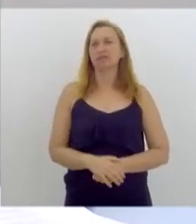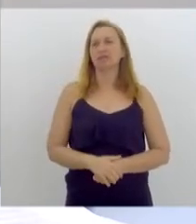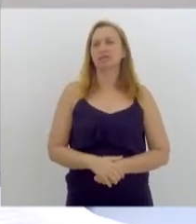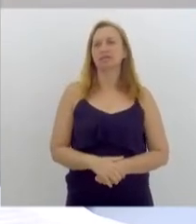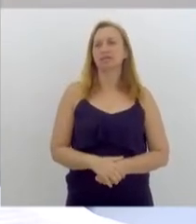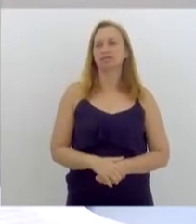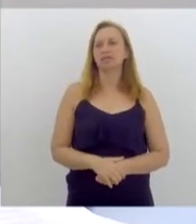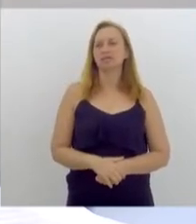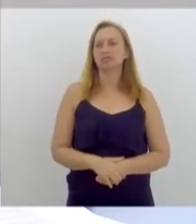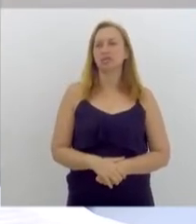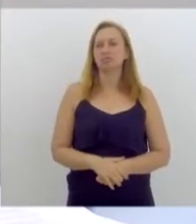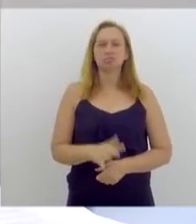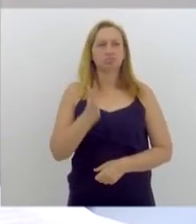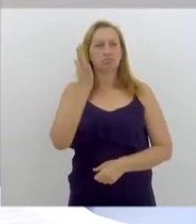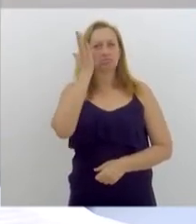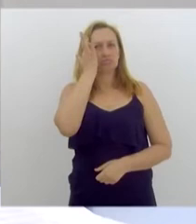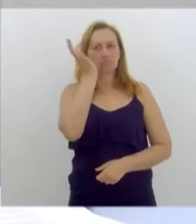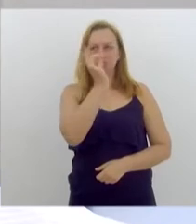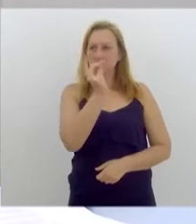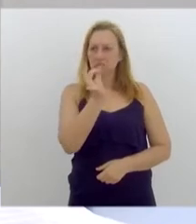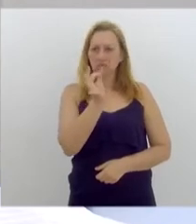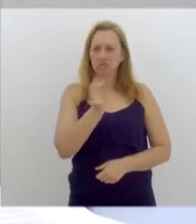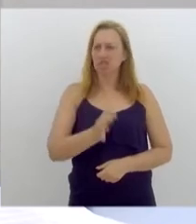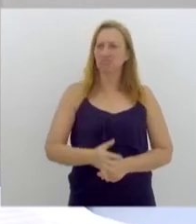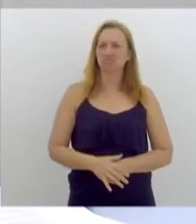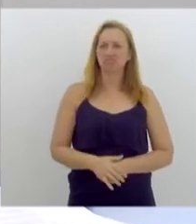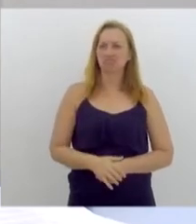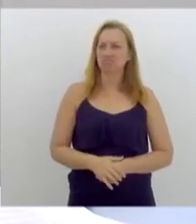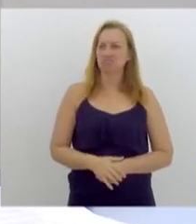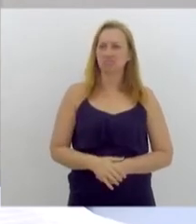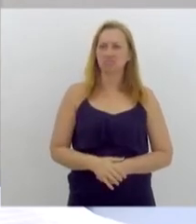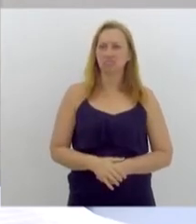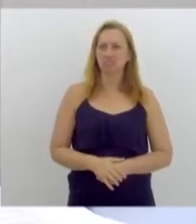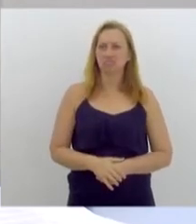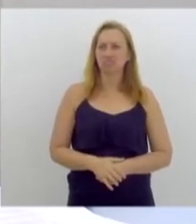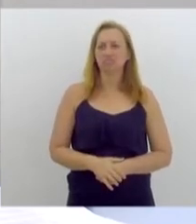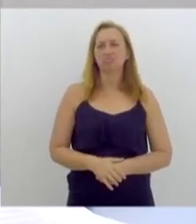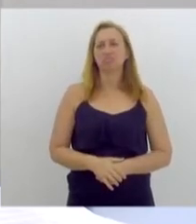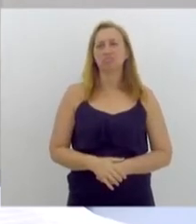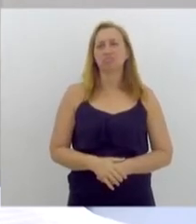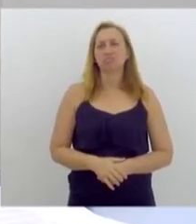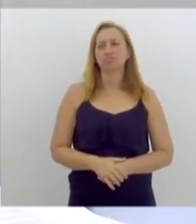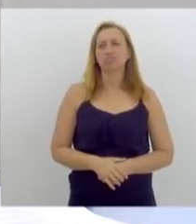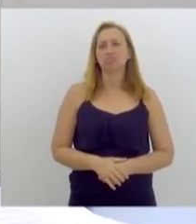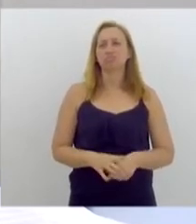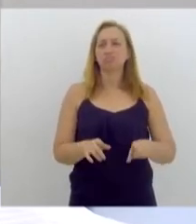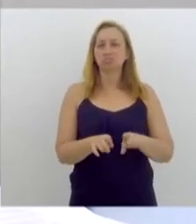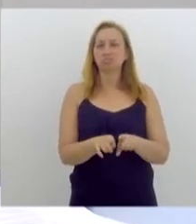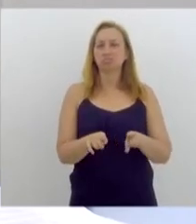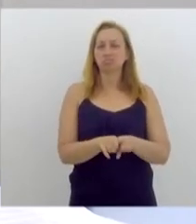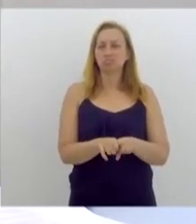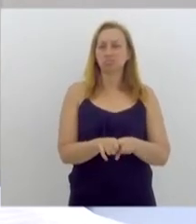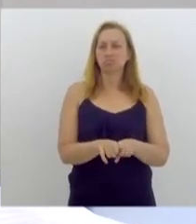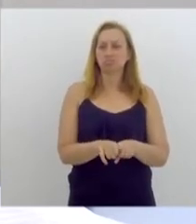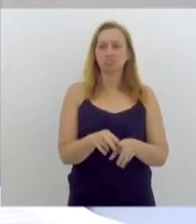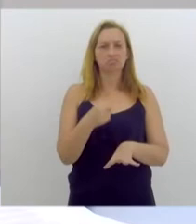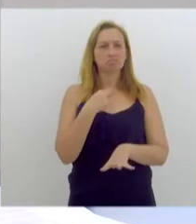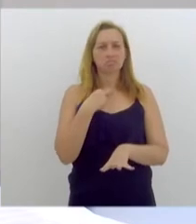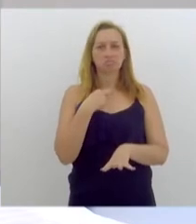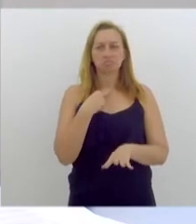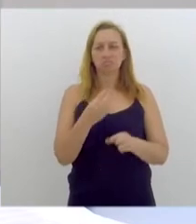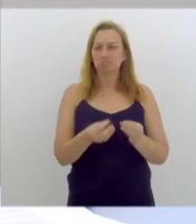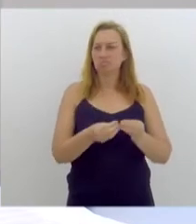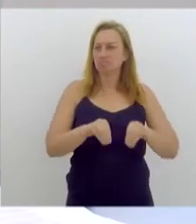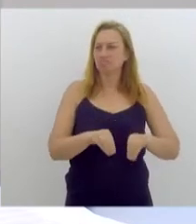e eu não sei se isso também não pode afetar seu ponto de vista